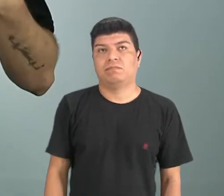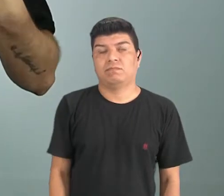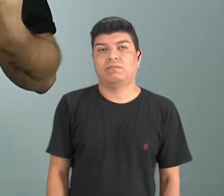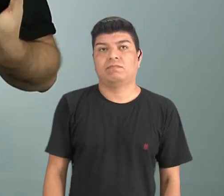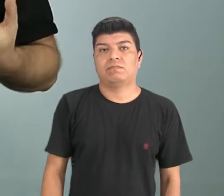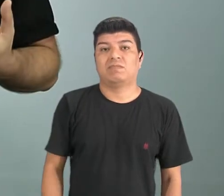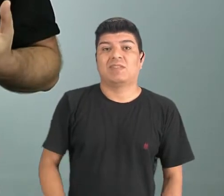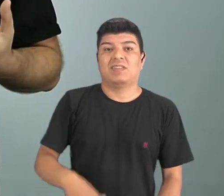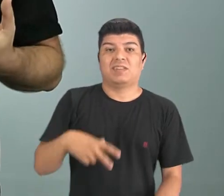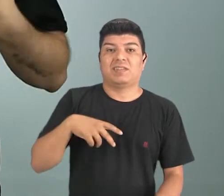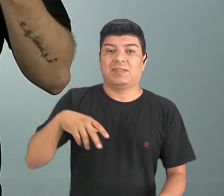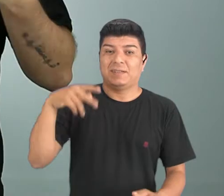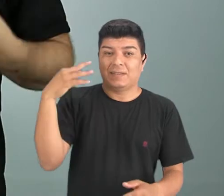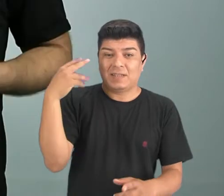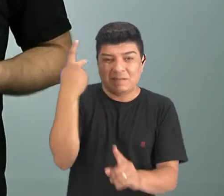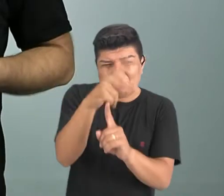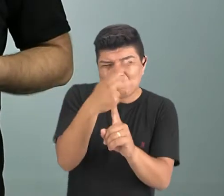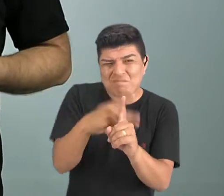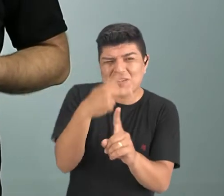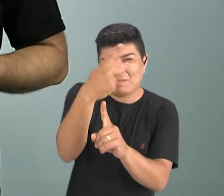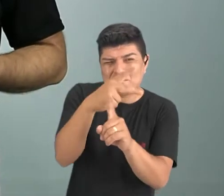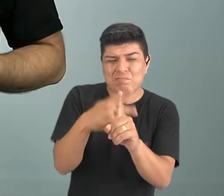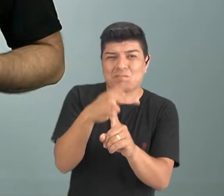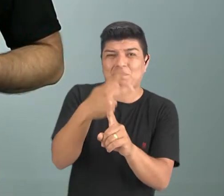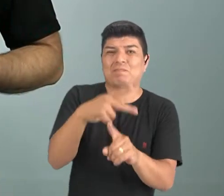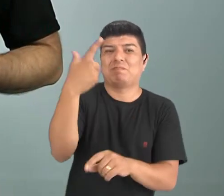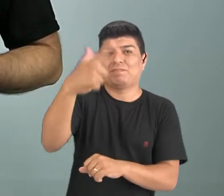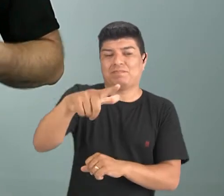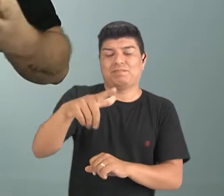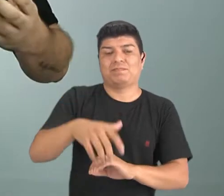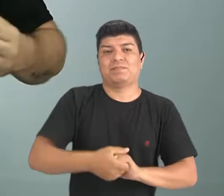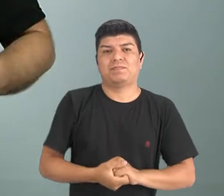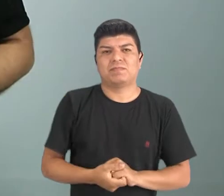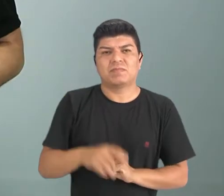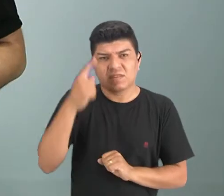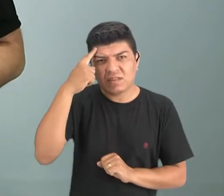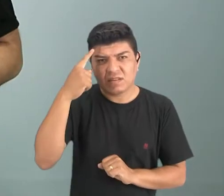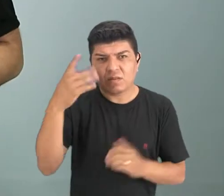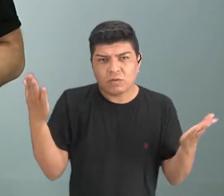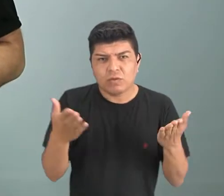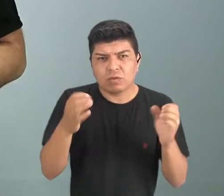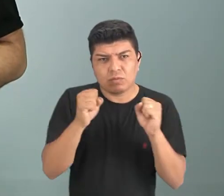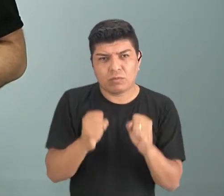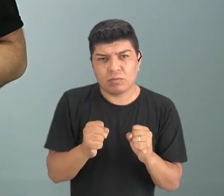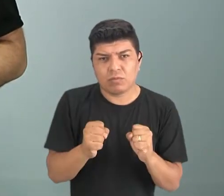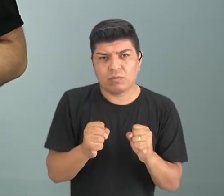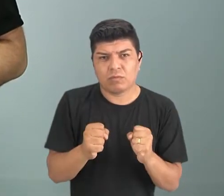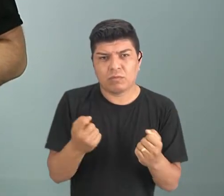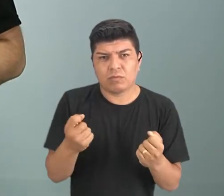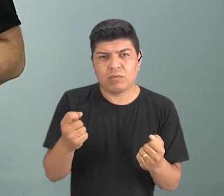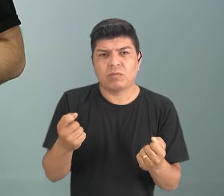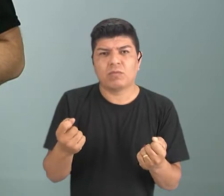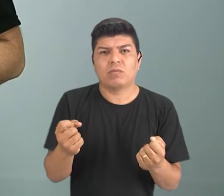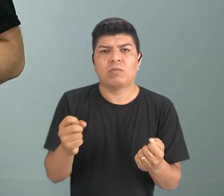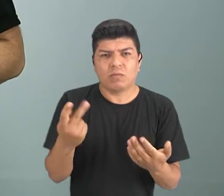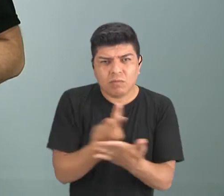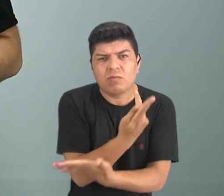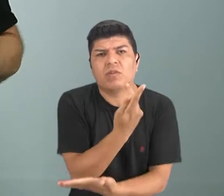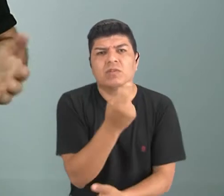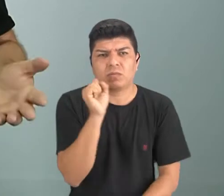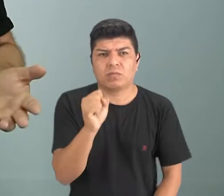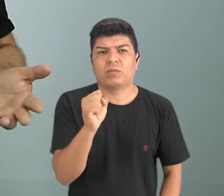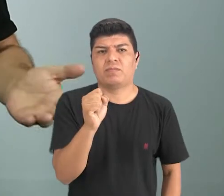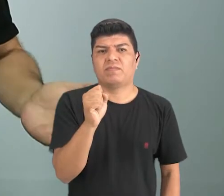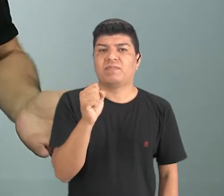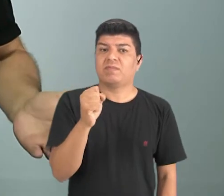foi chicoteado. Já pensou? Nos dias de hoje isso pode acontecer? Não, né?